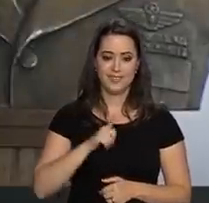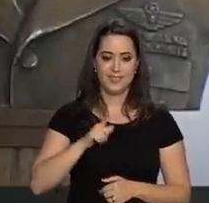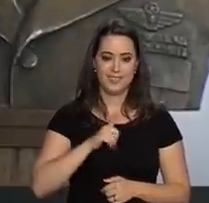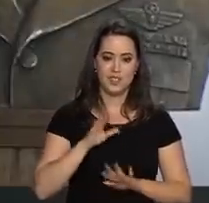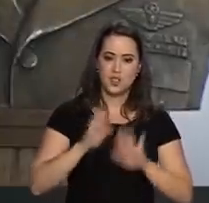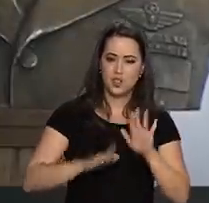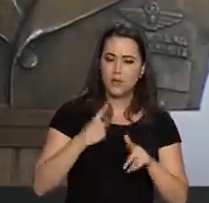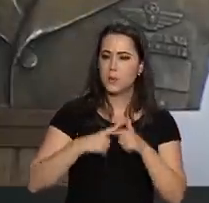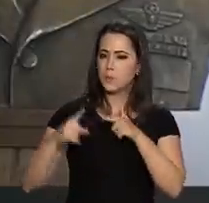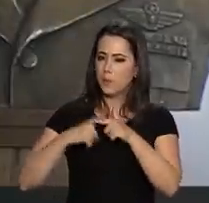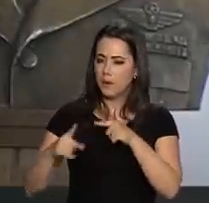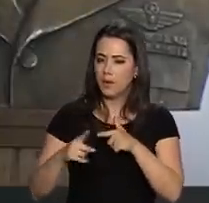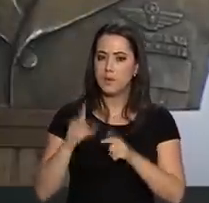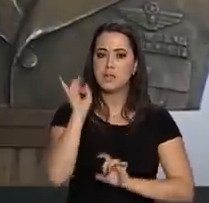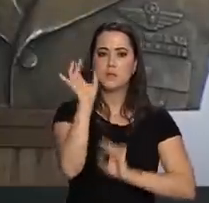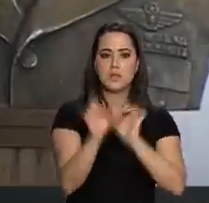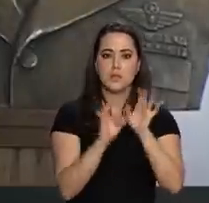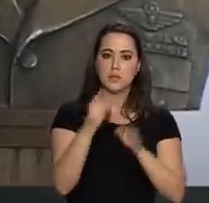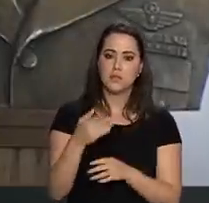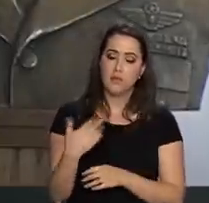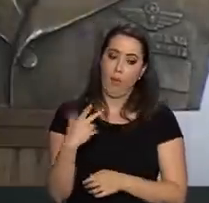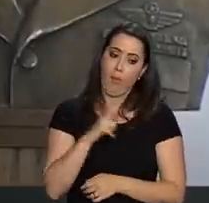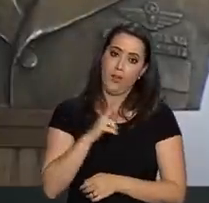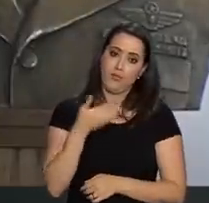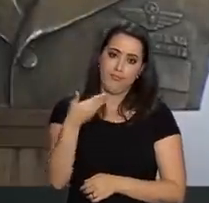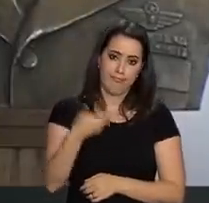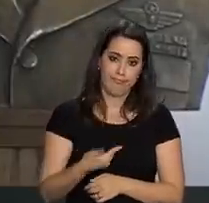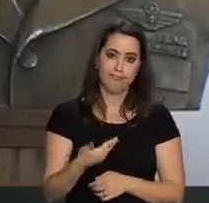Tivemos alguns problemas, em especial comigo,